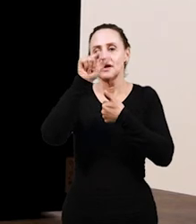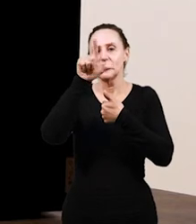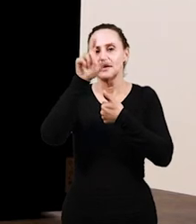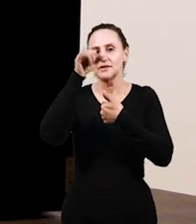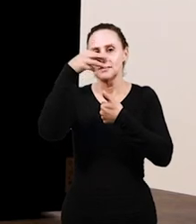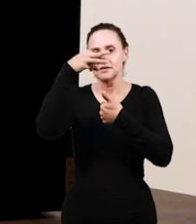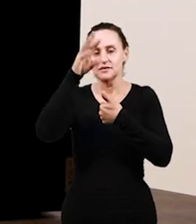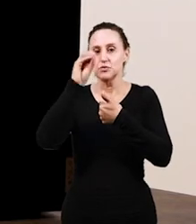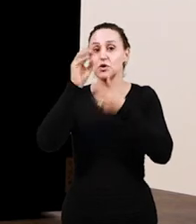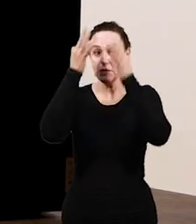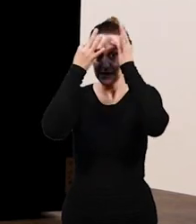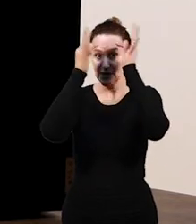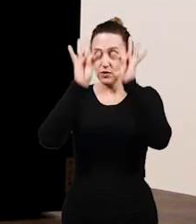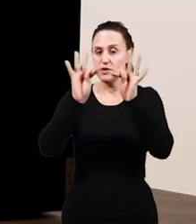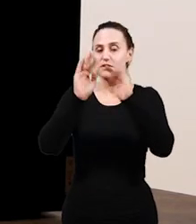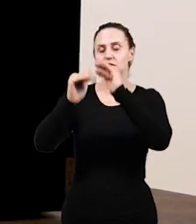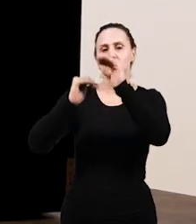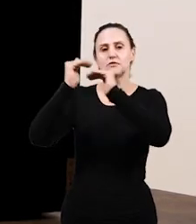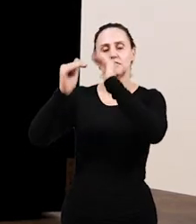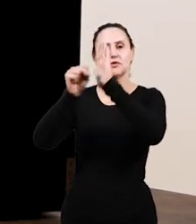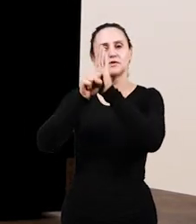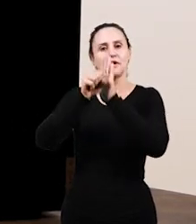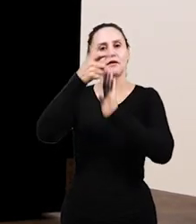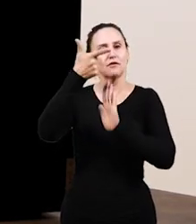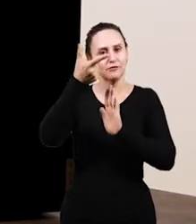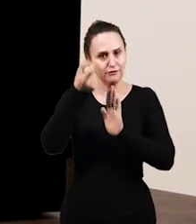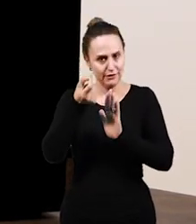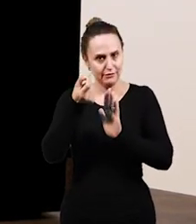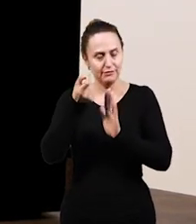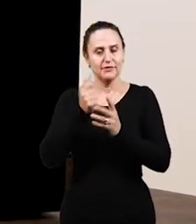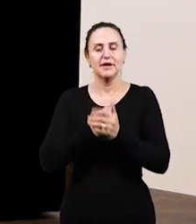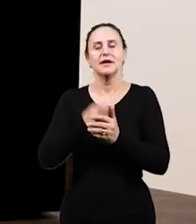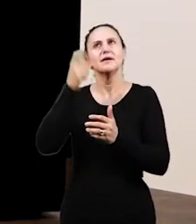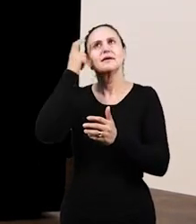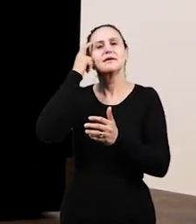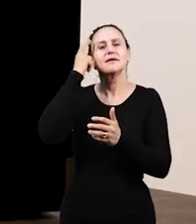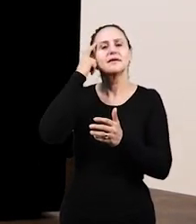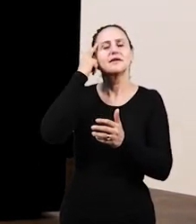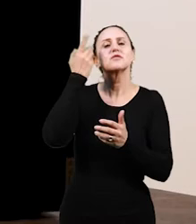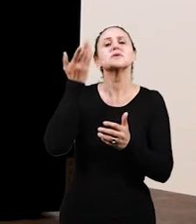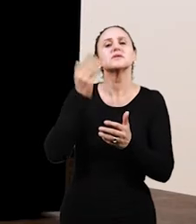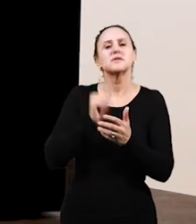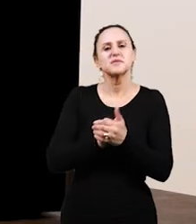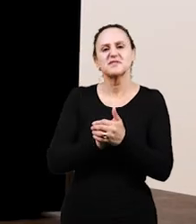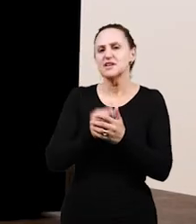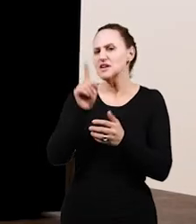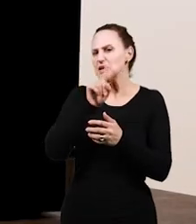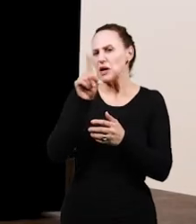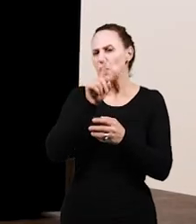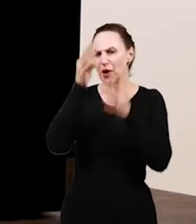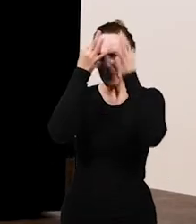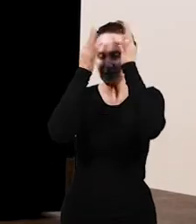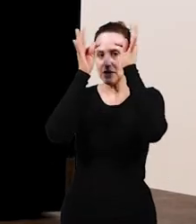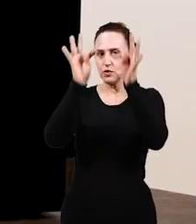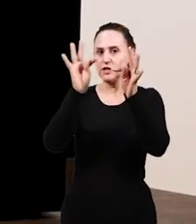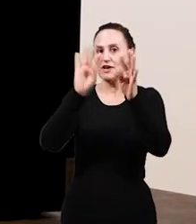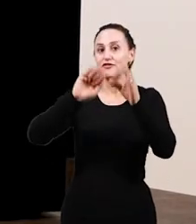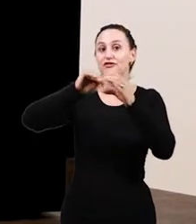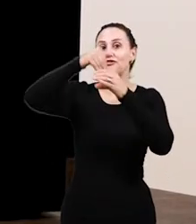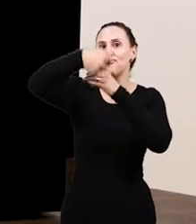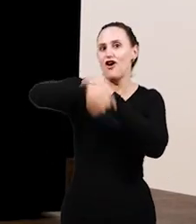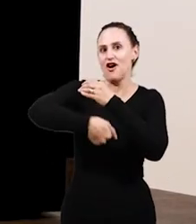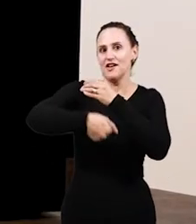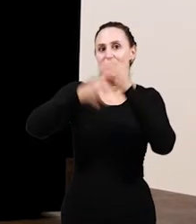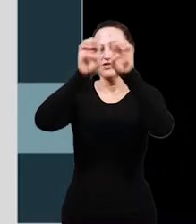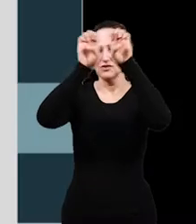20 e que ao contrário do que a gente pensa Ela não é uma teria que se desenvolveu fora do